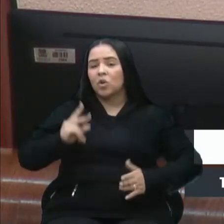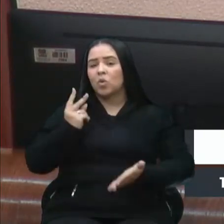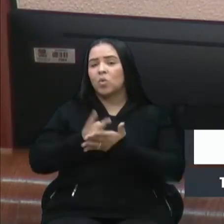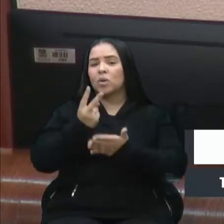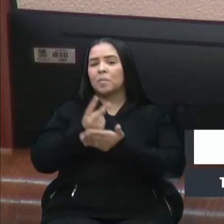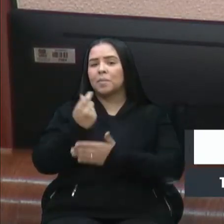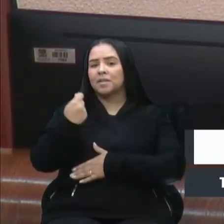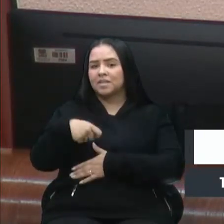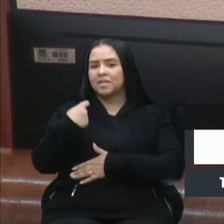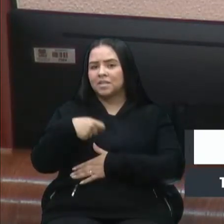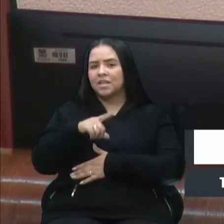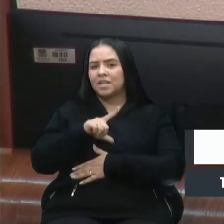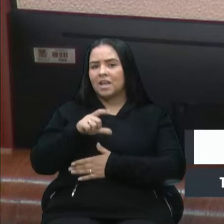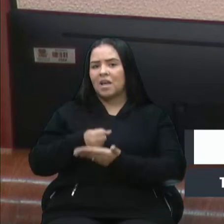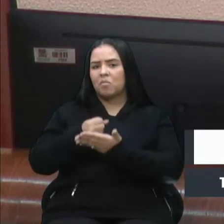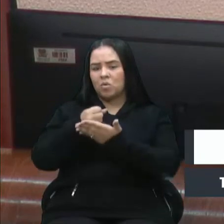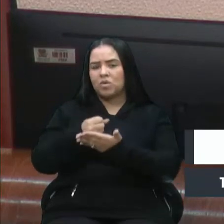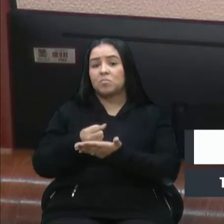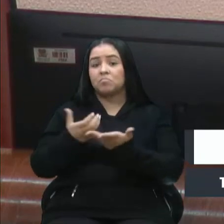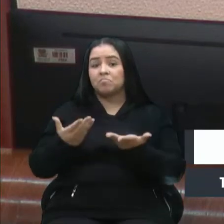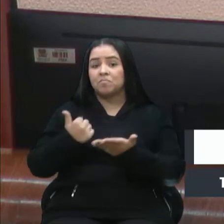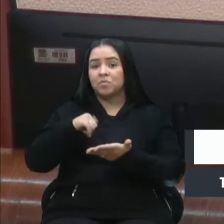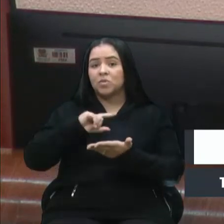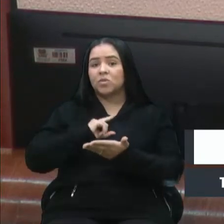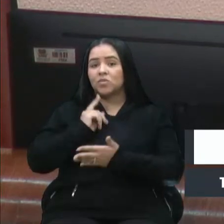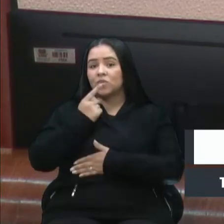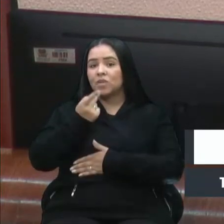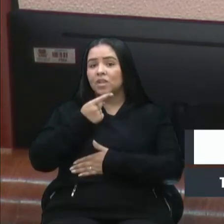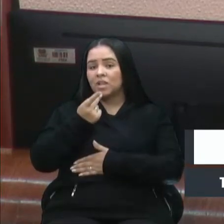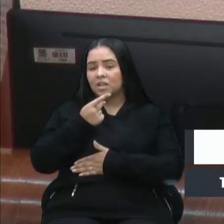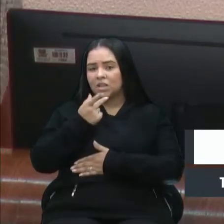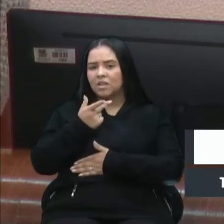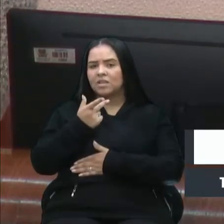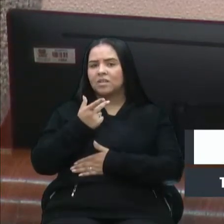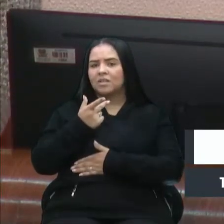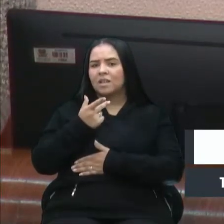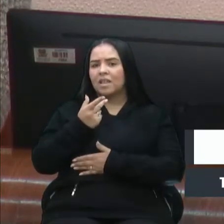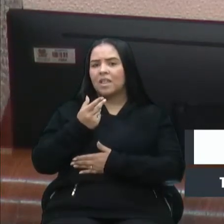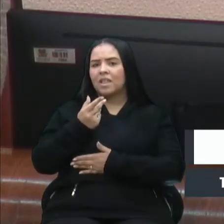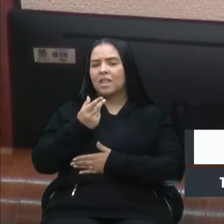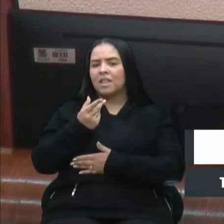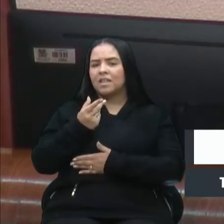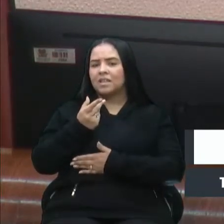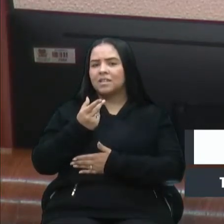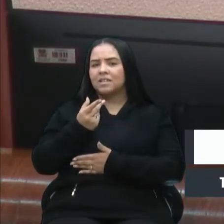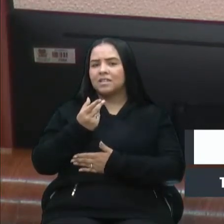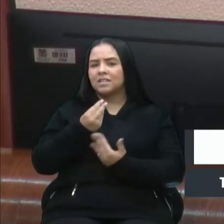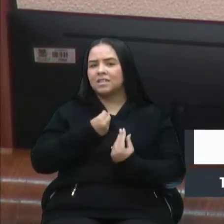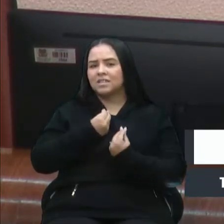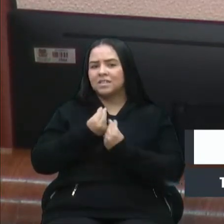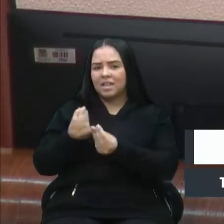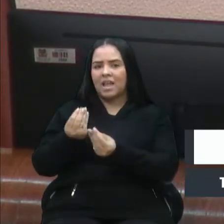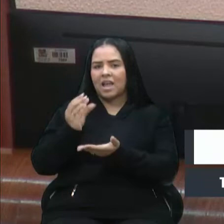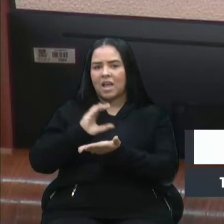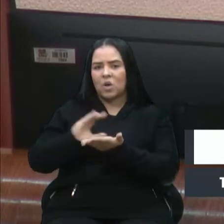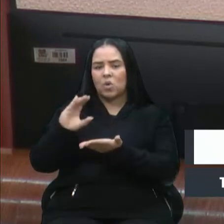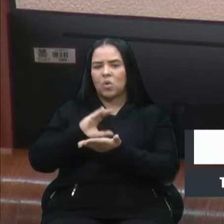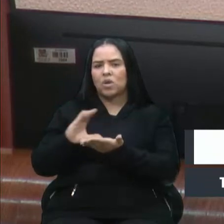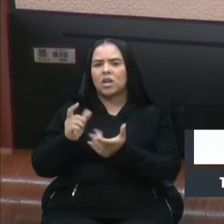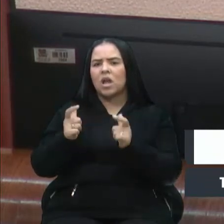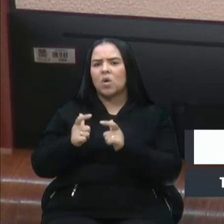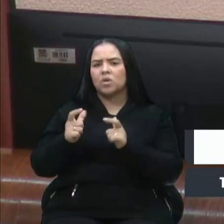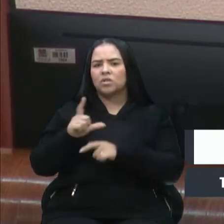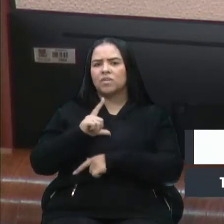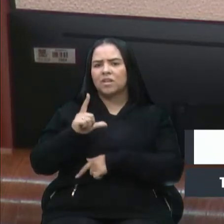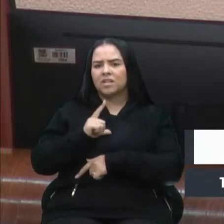precisando de auxílio e a gente tá falando aqui em dar né um recurso em dar e cadê a fonte que